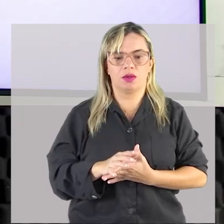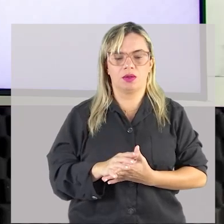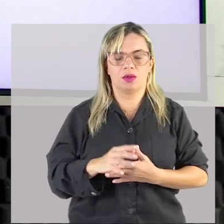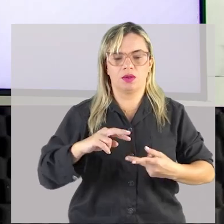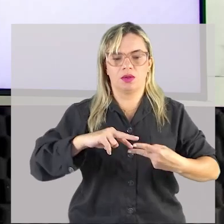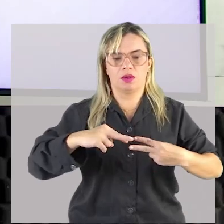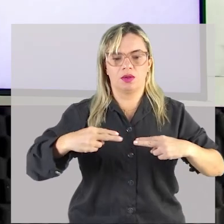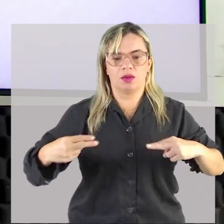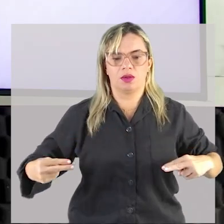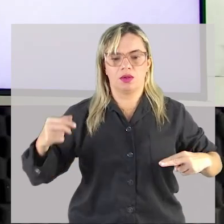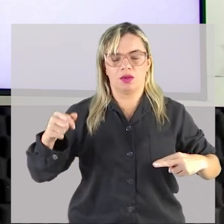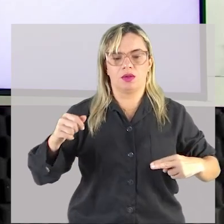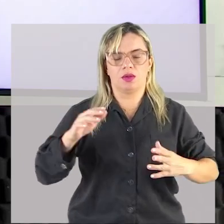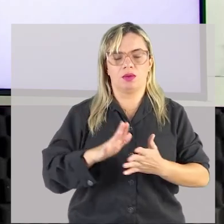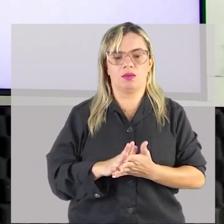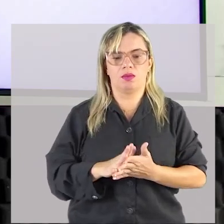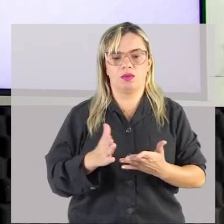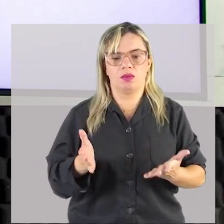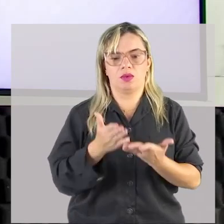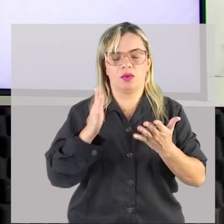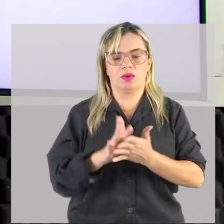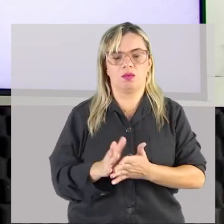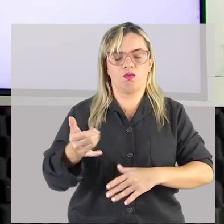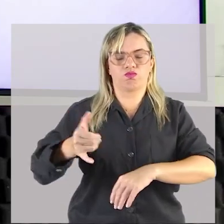para desencadear a obesidade